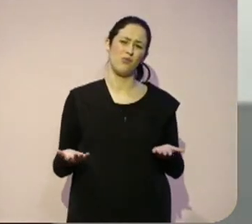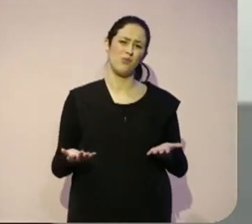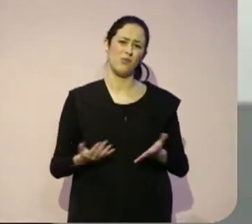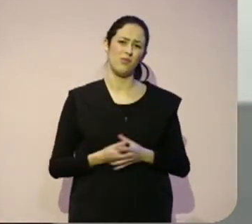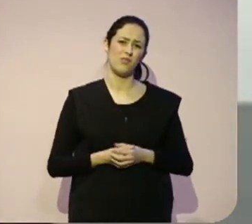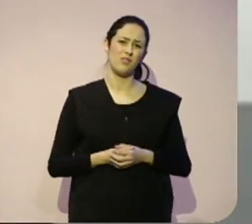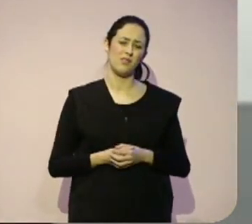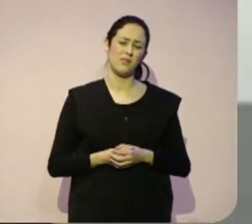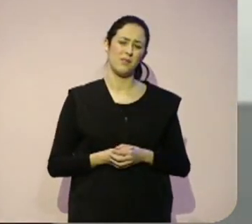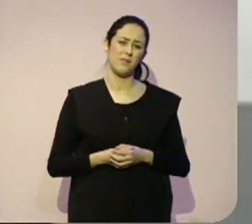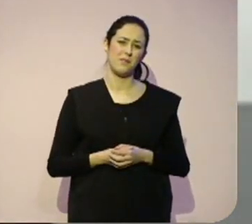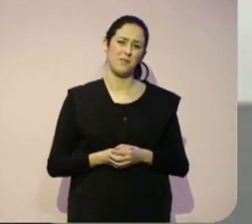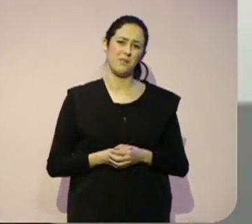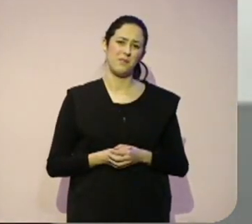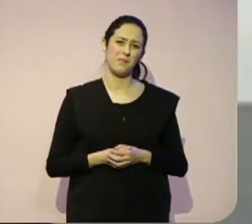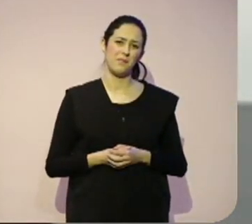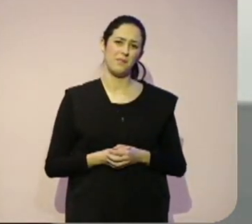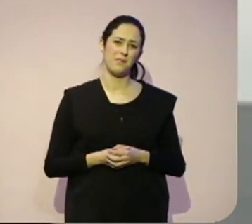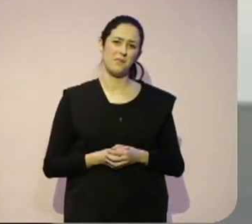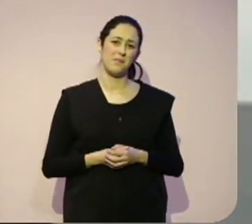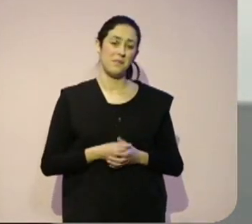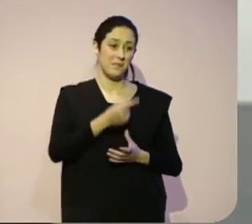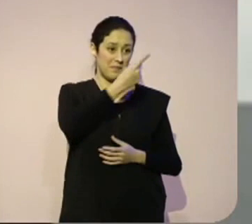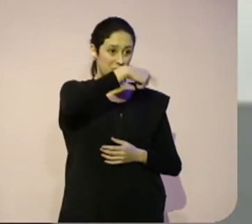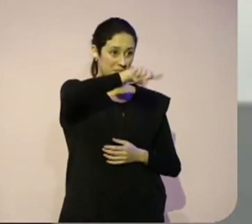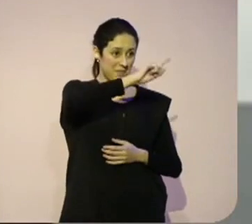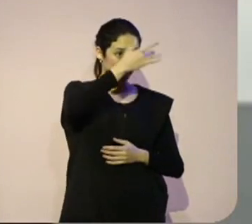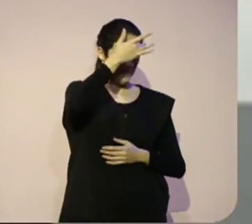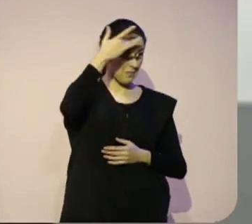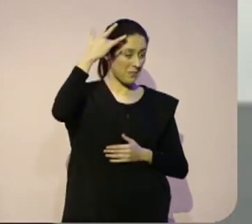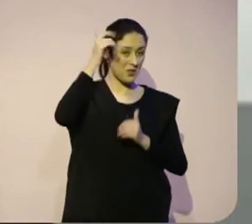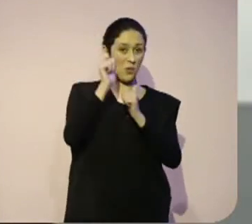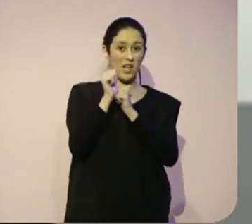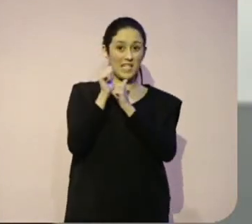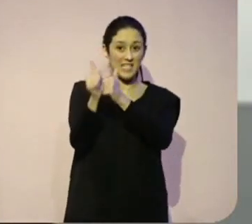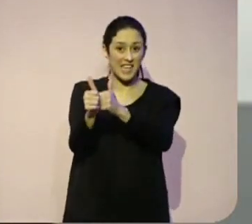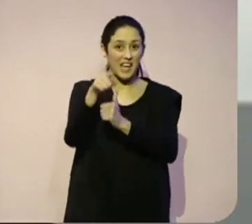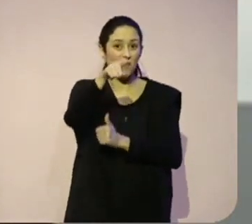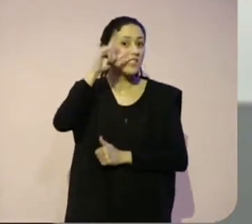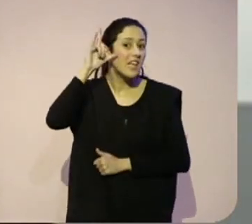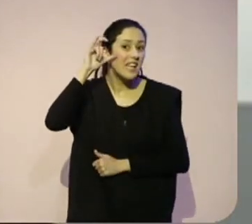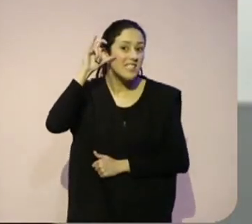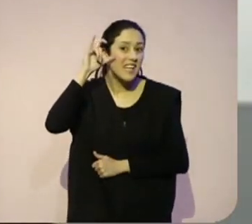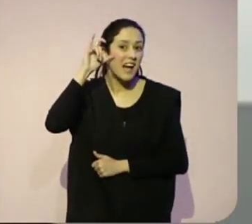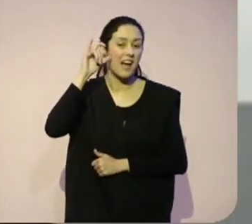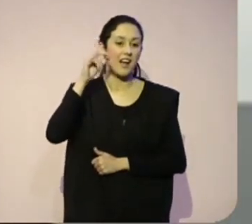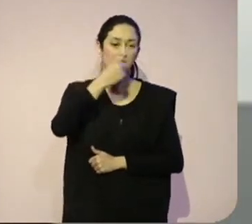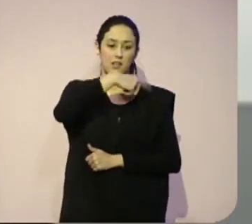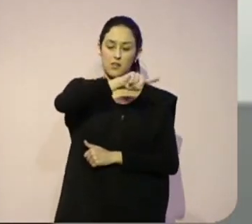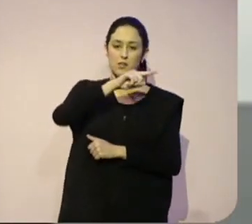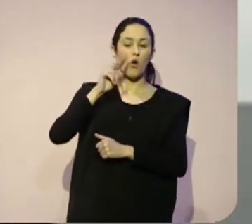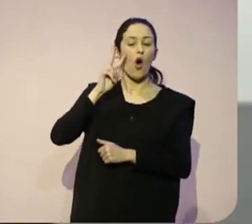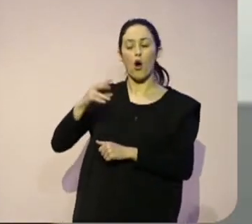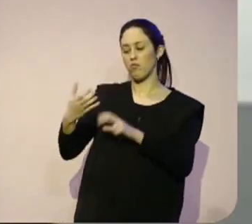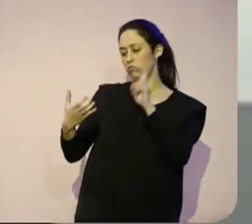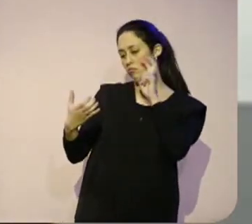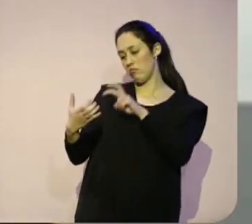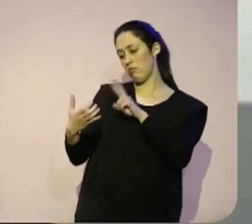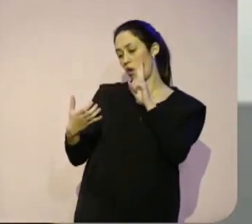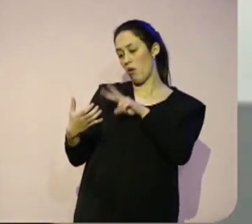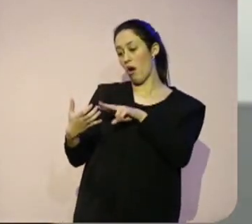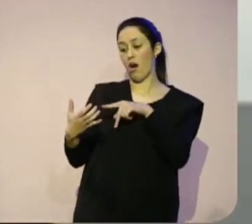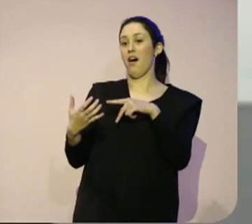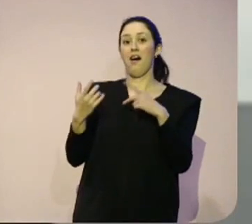E aí aquele monte de gente que te segue vai ser impactado não porque você colocou algo, mas porque Cristo